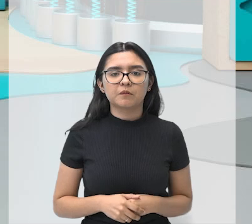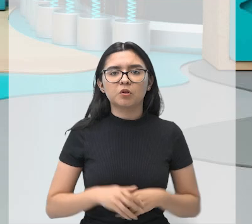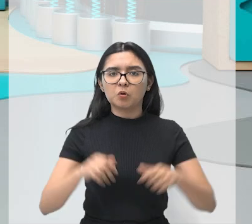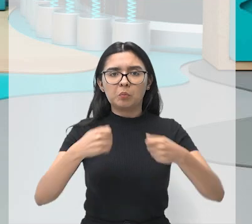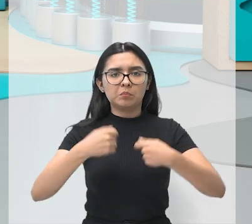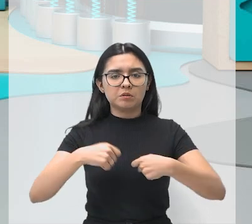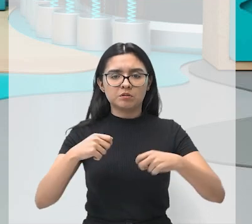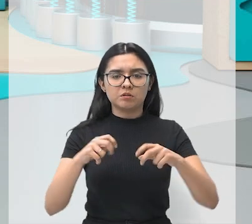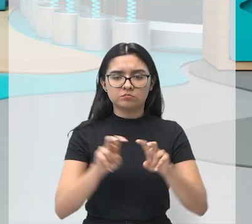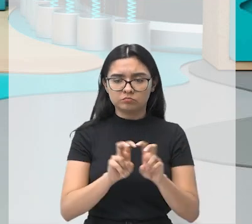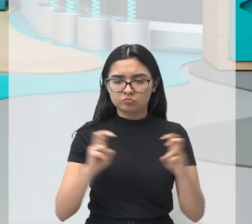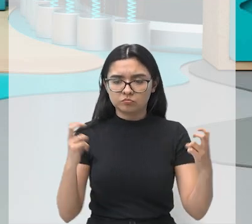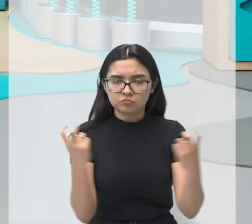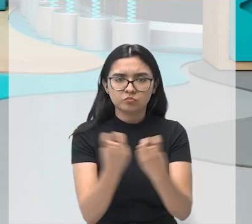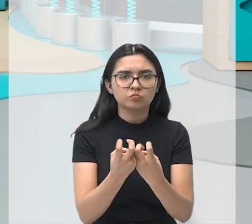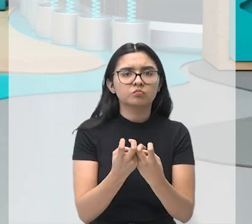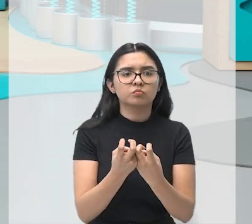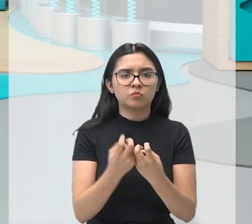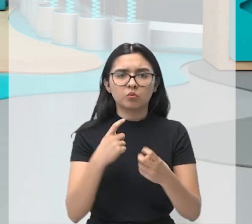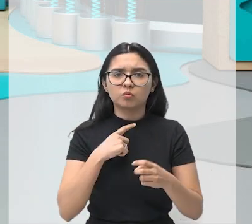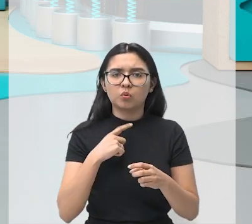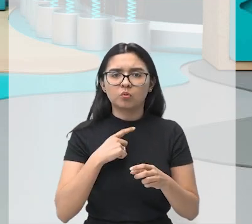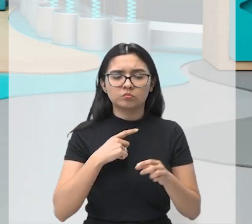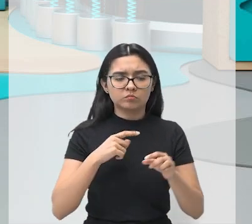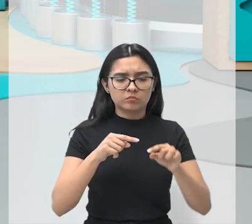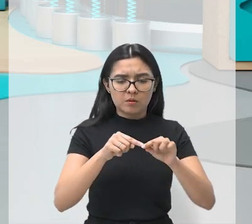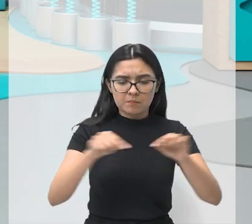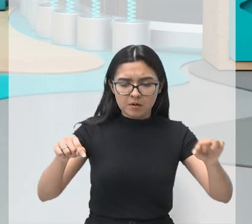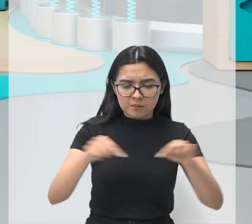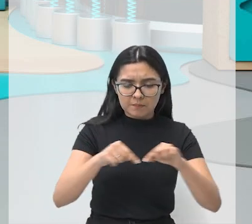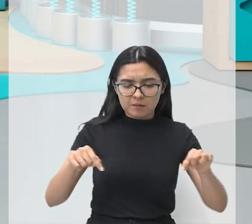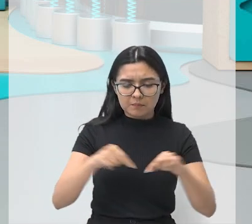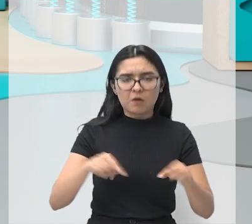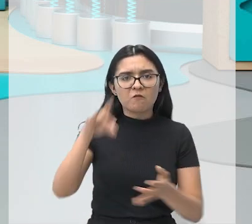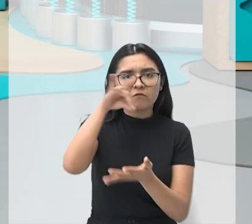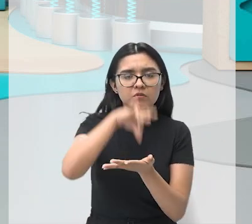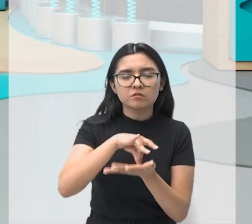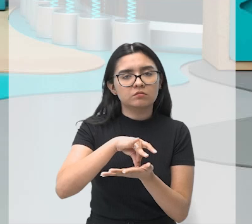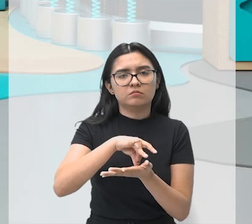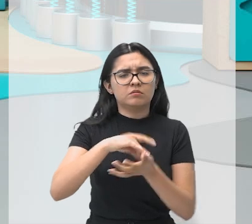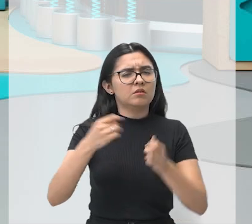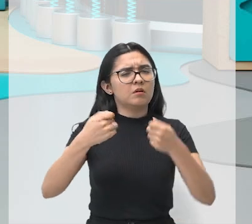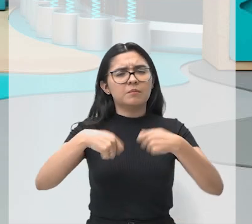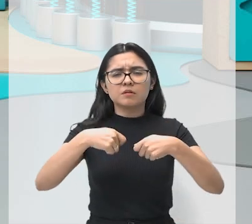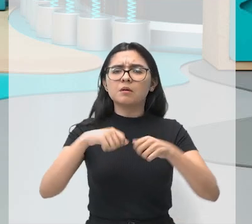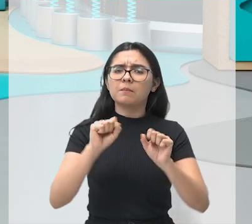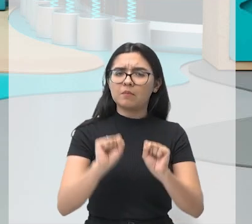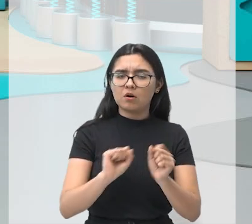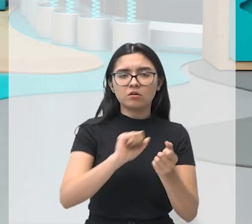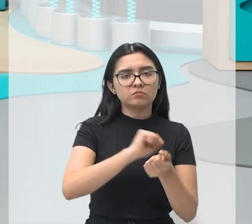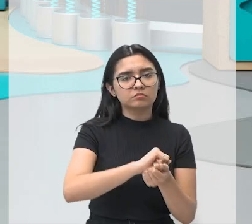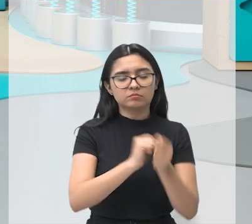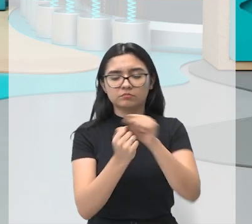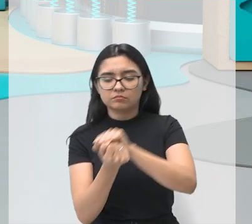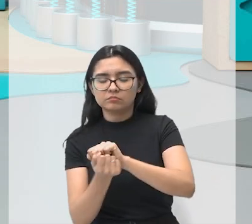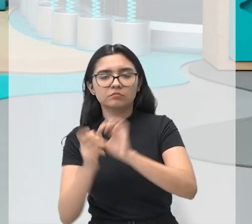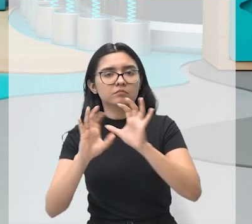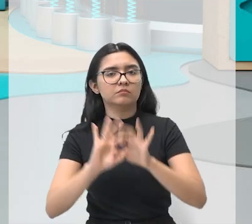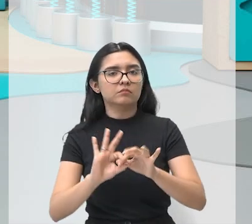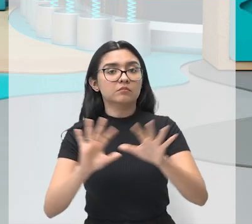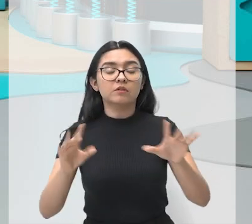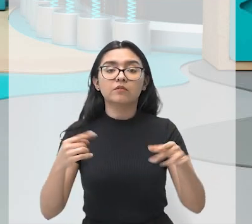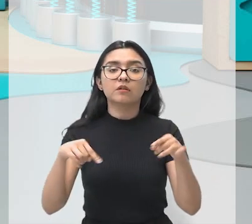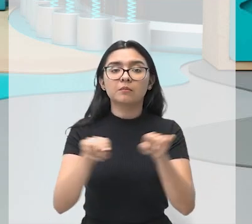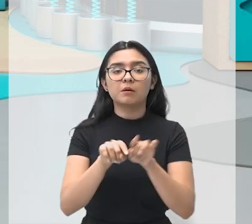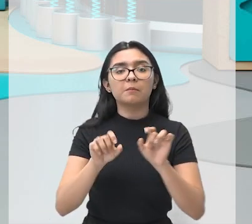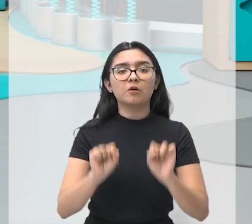daquela pista com todas as demarcações, com tudo oficial, não. A gente pode adaptar e pode até construir